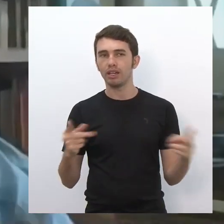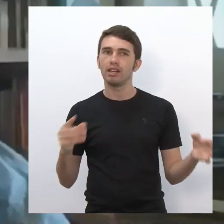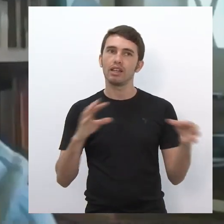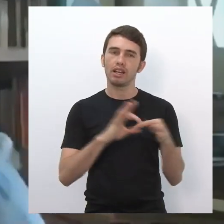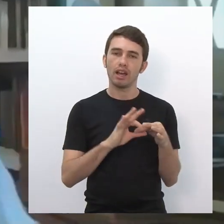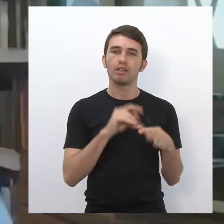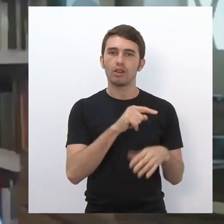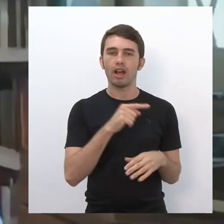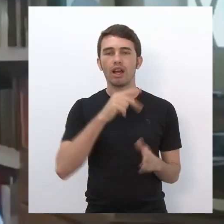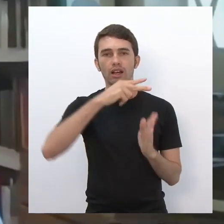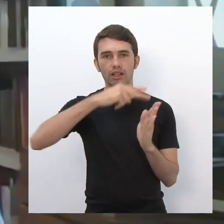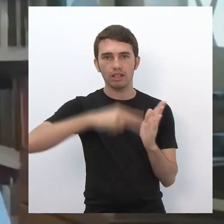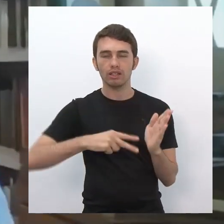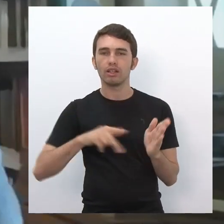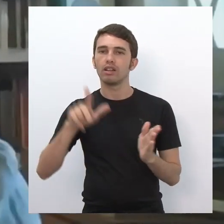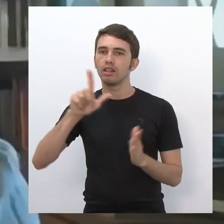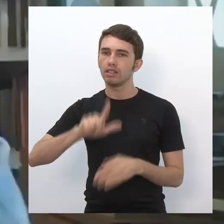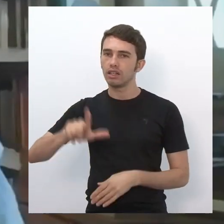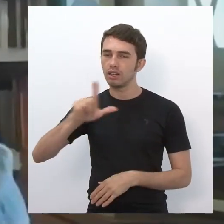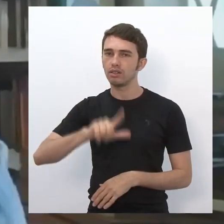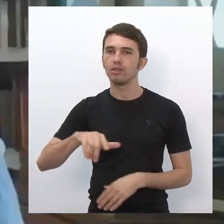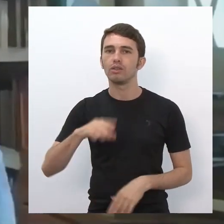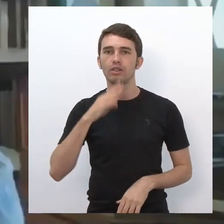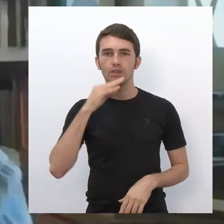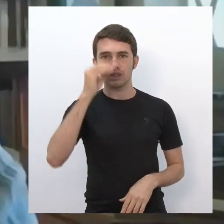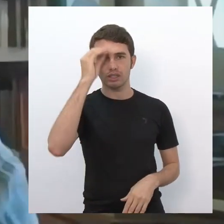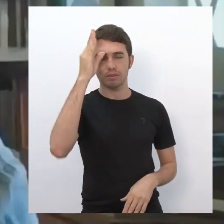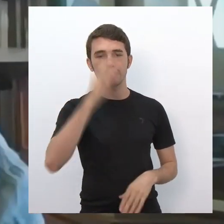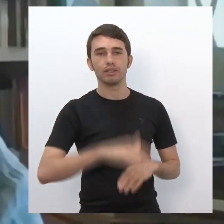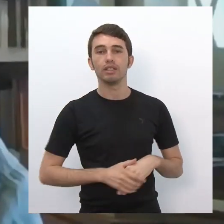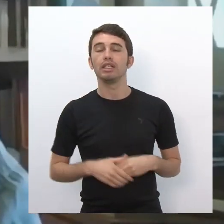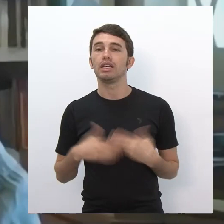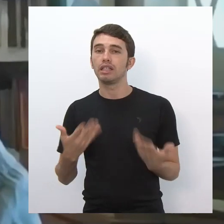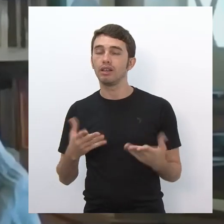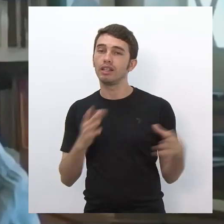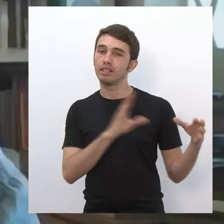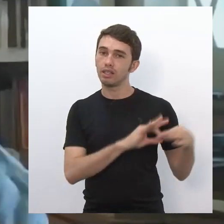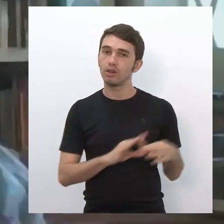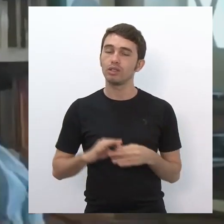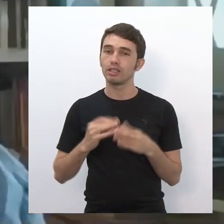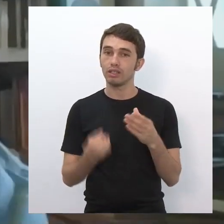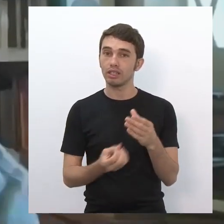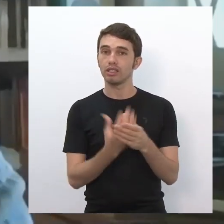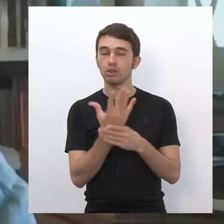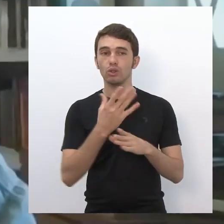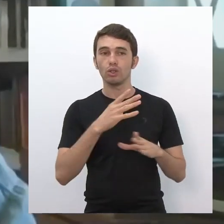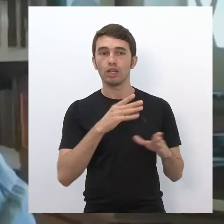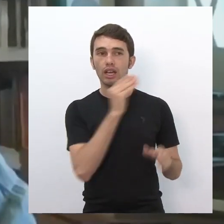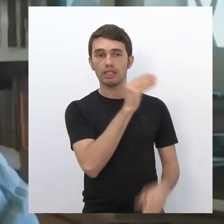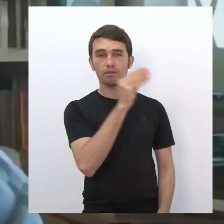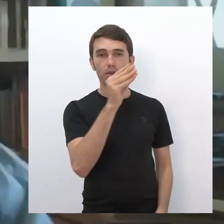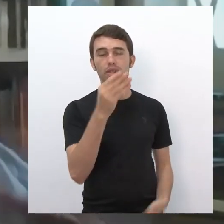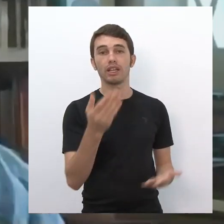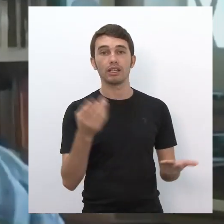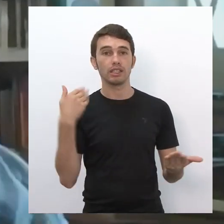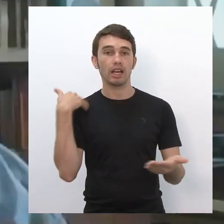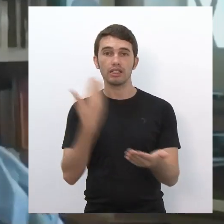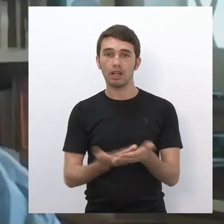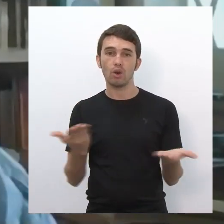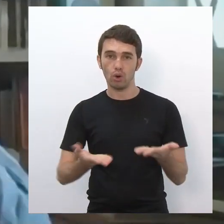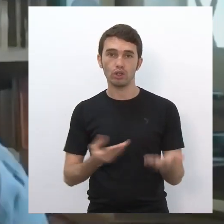conhecimento, a leitura, a literatura. Então, é dentro desse contexto que surgem essas bibliotecas e que elas existem até hoje. Claro,